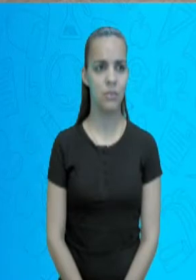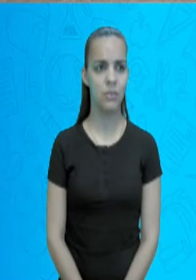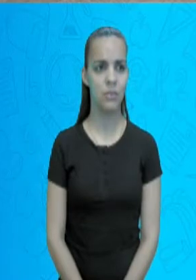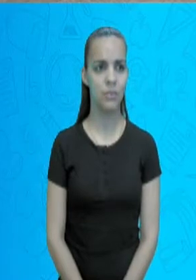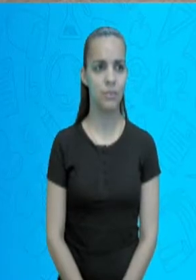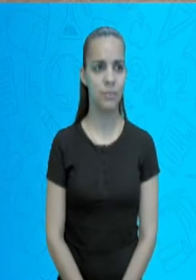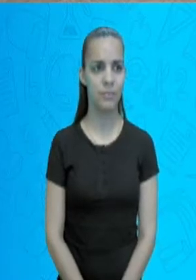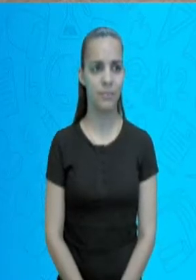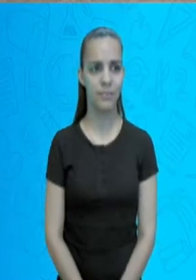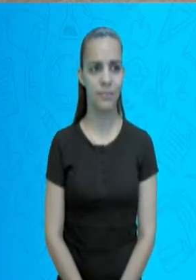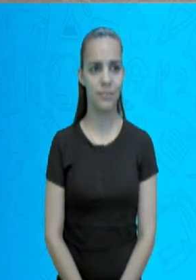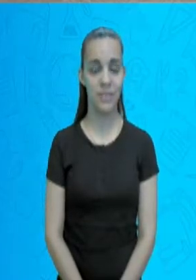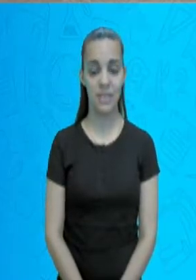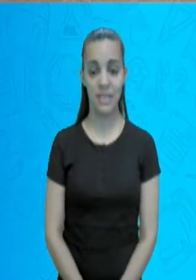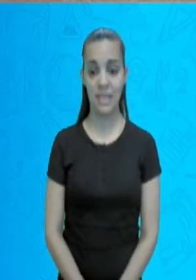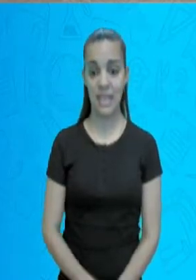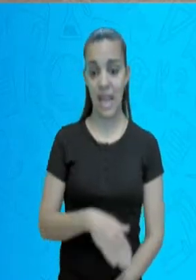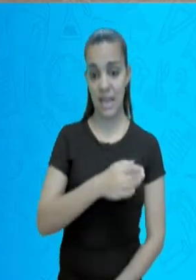Predomínio de